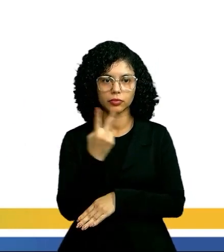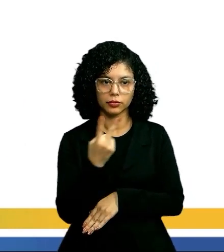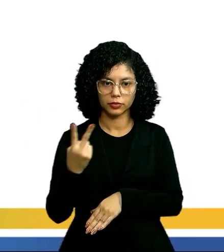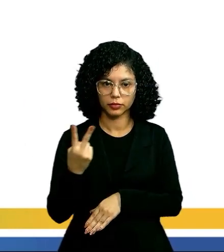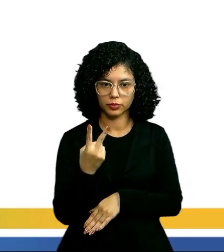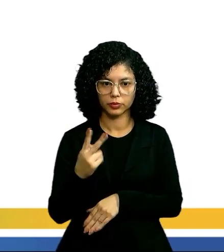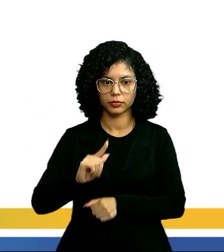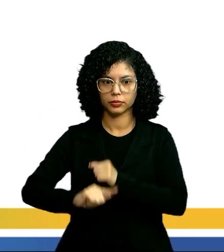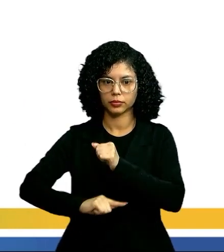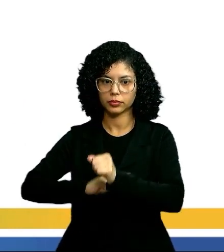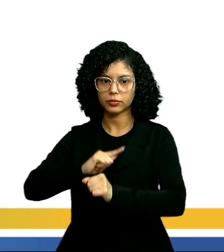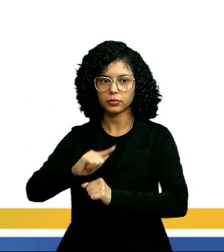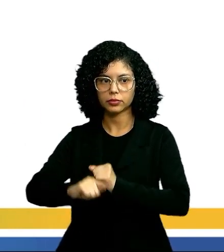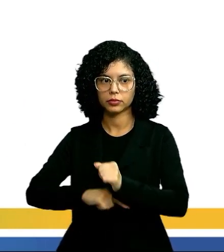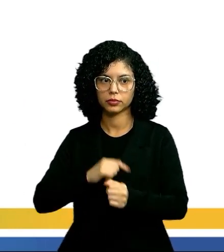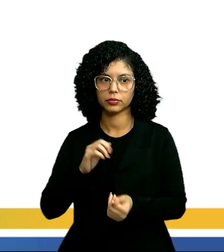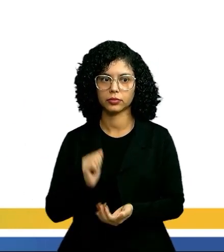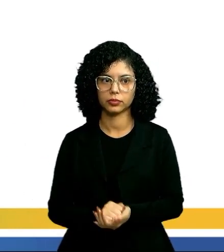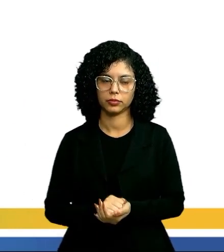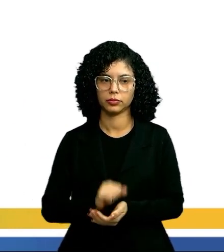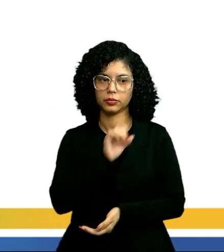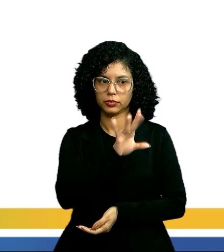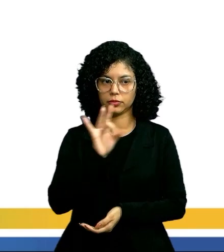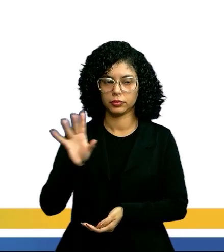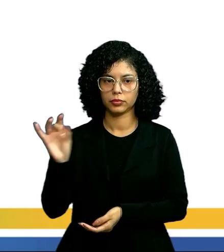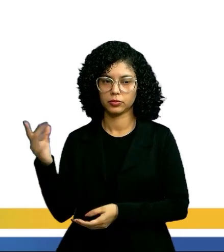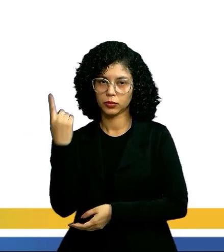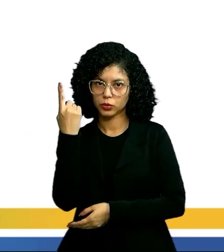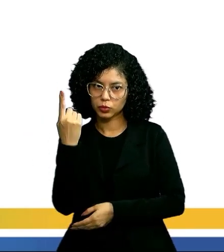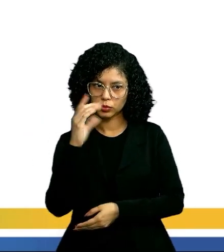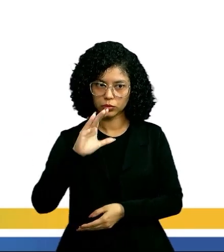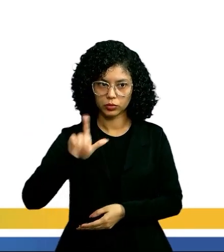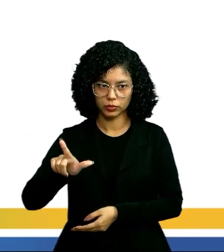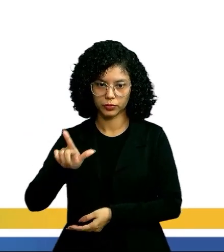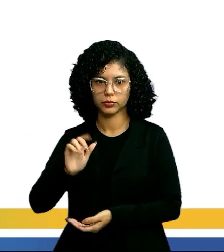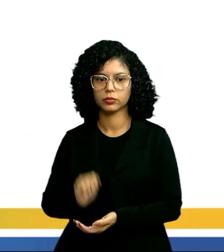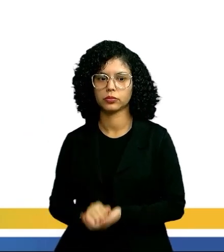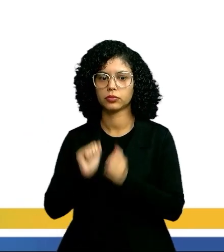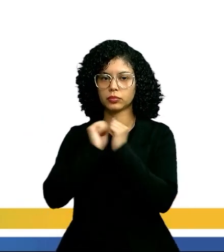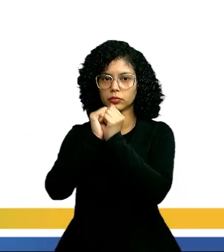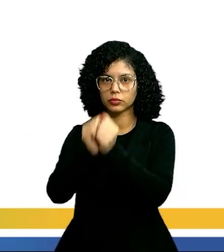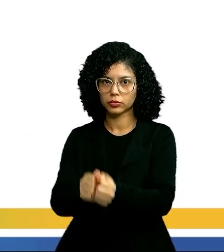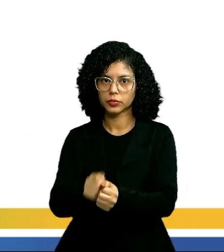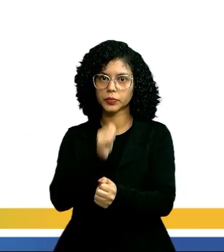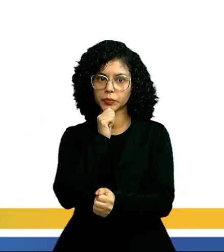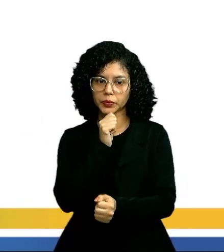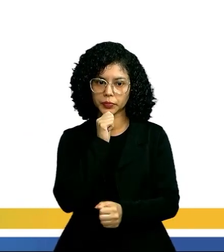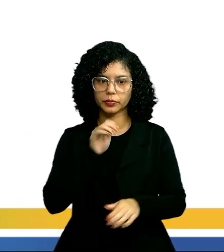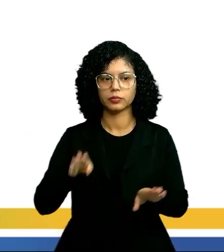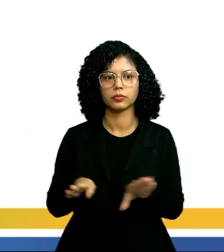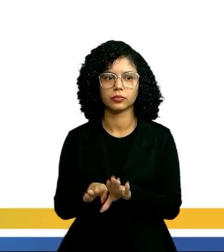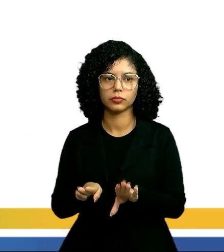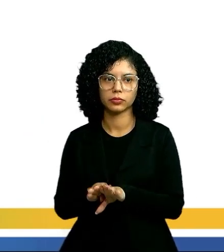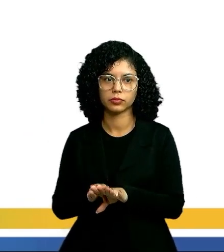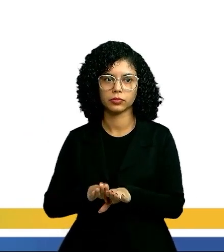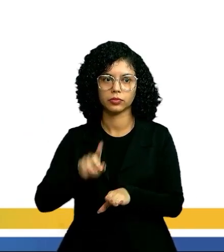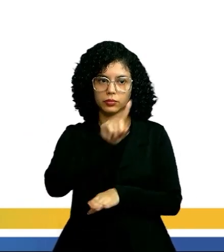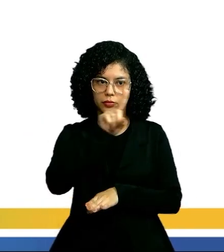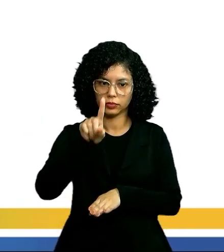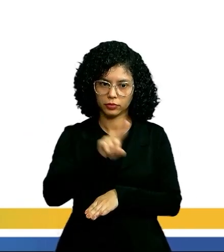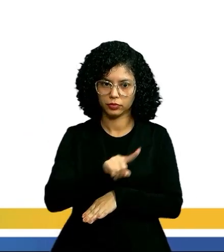de carbono, e em cada átomo de carbono você tem um cloro, certo? Junto com o átomo de zinco.